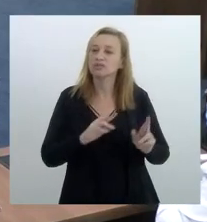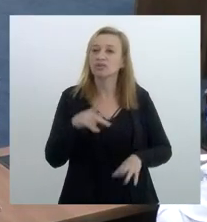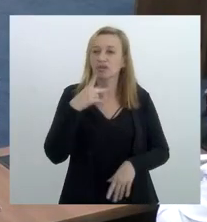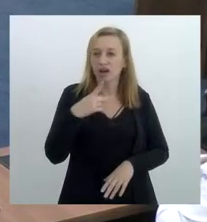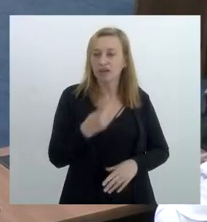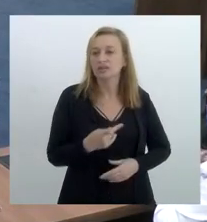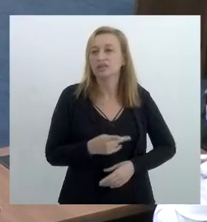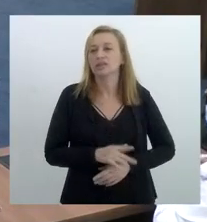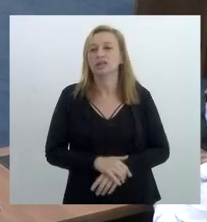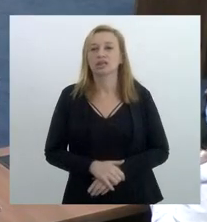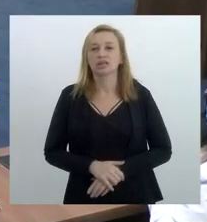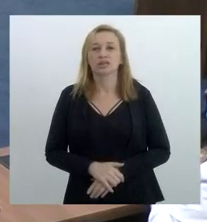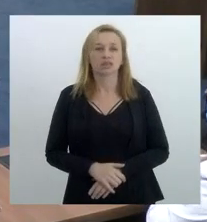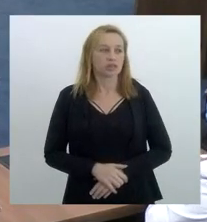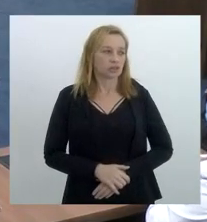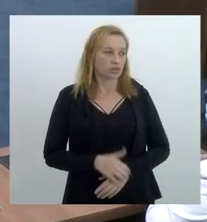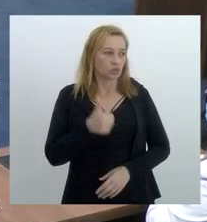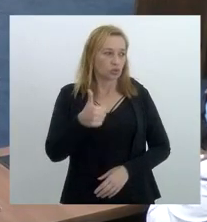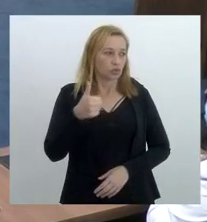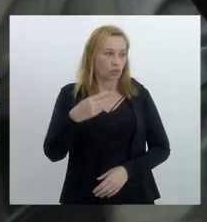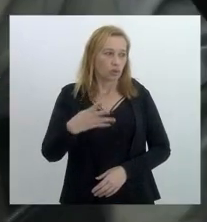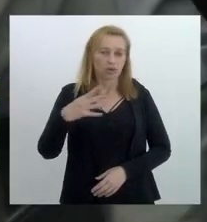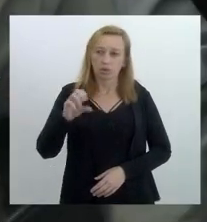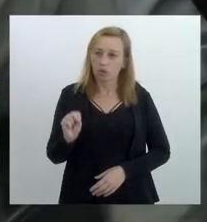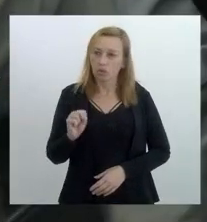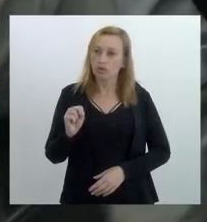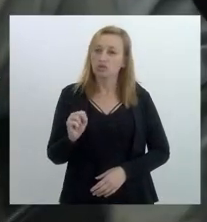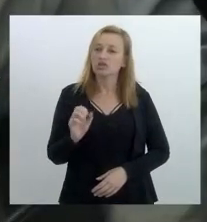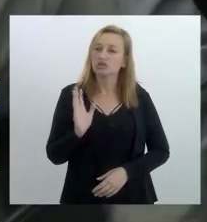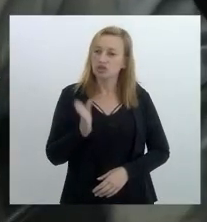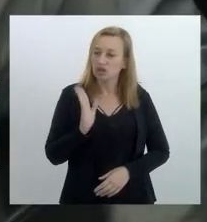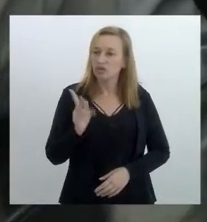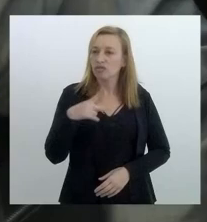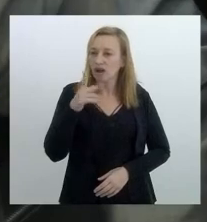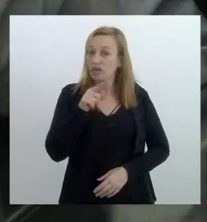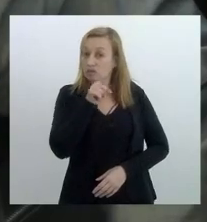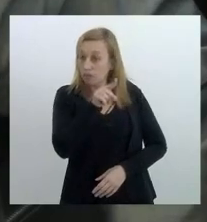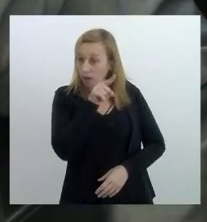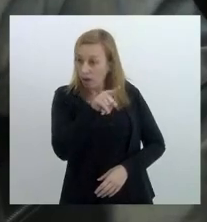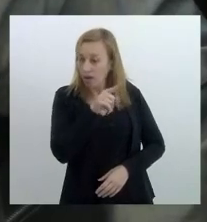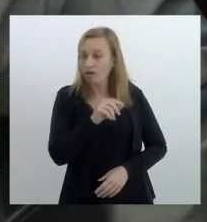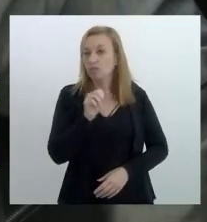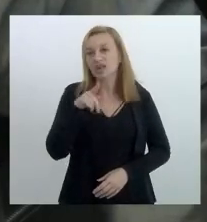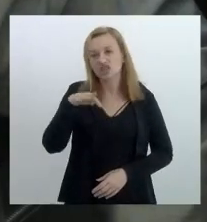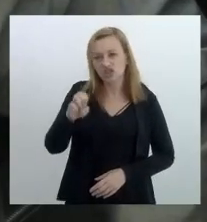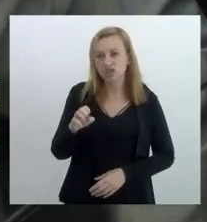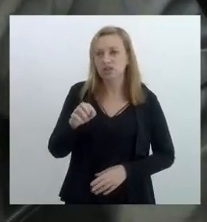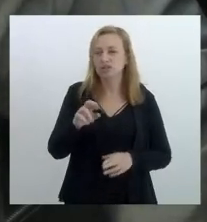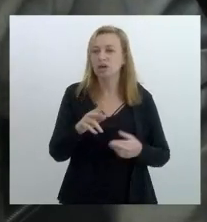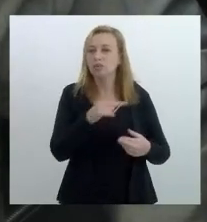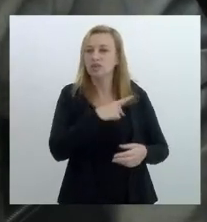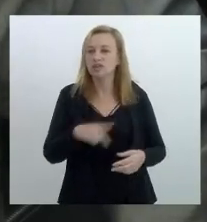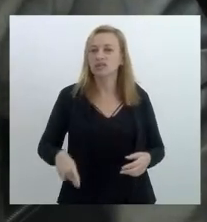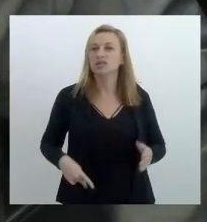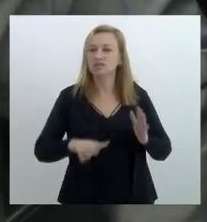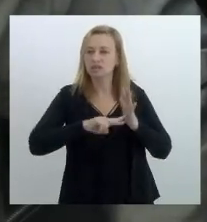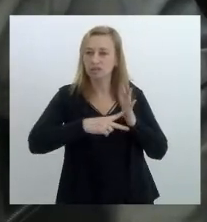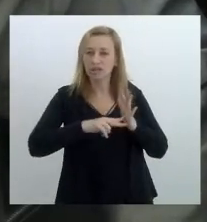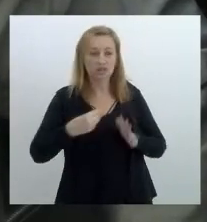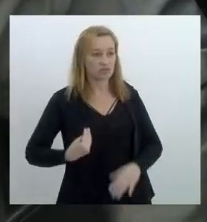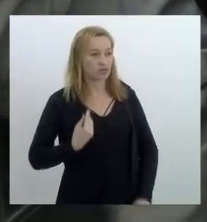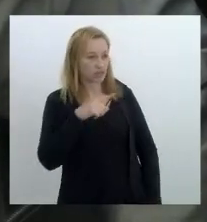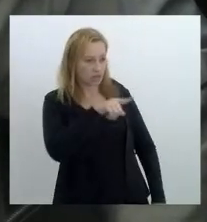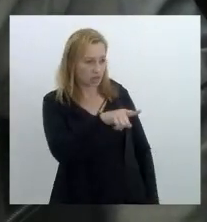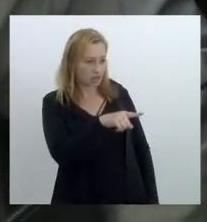abordado da 148, na realidade isso já foi levantado lá, é o Alexandre, que é o presidente do sindicato, que está aqui,